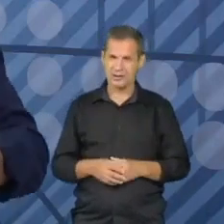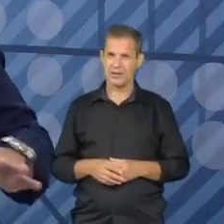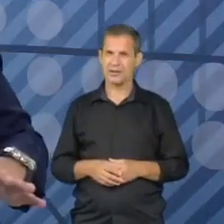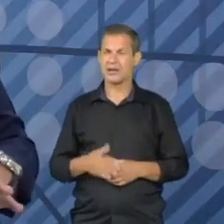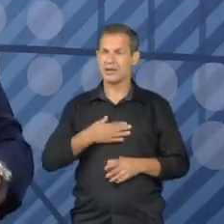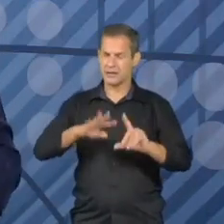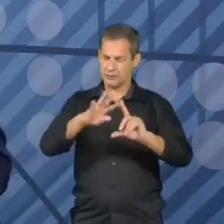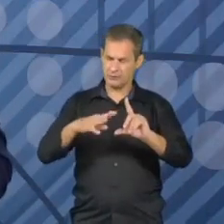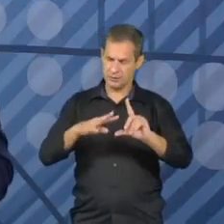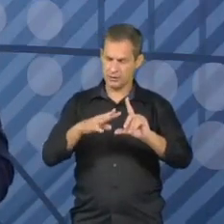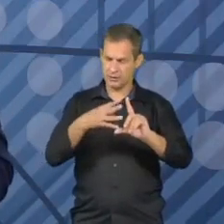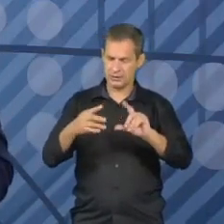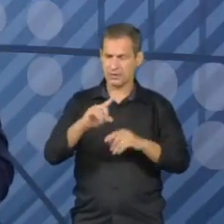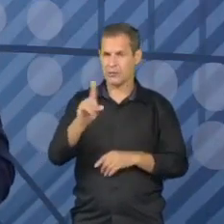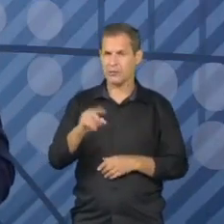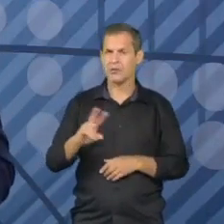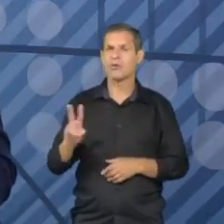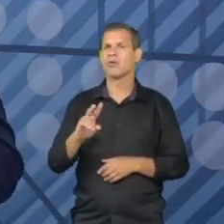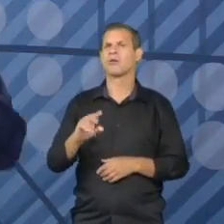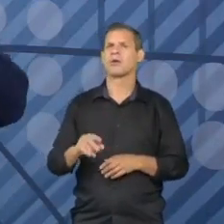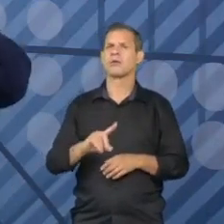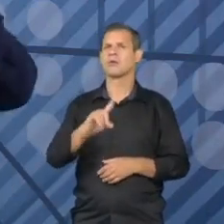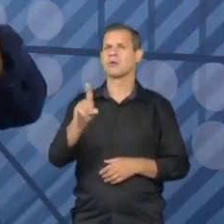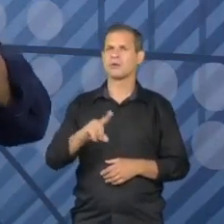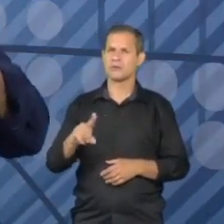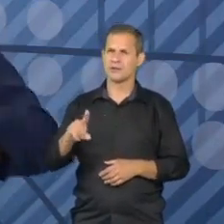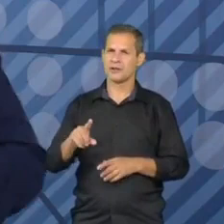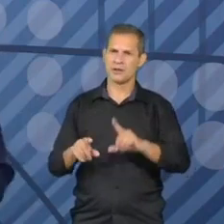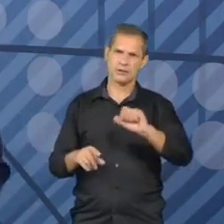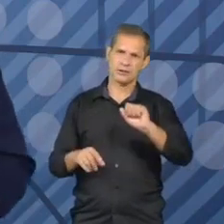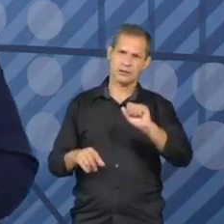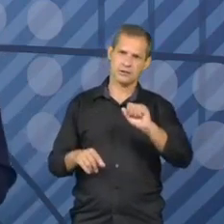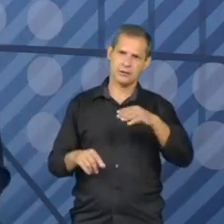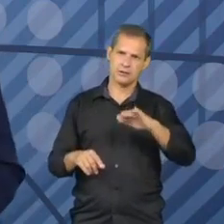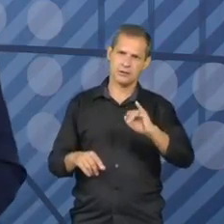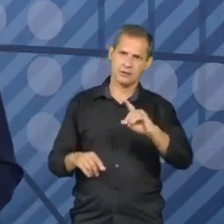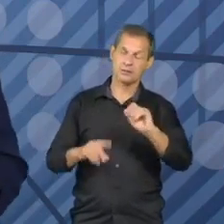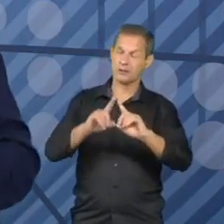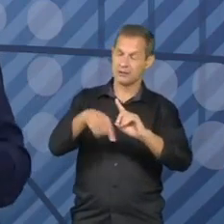minha tabela Z qual o valor do Z lambda e depois fazer